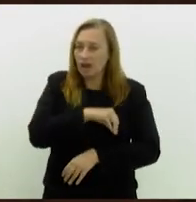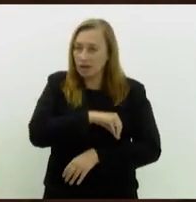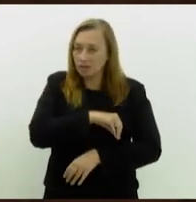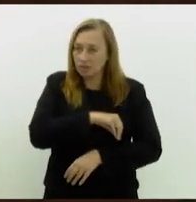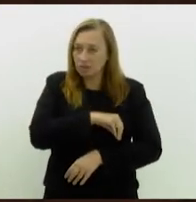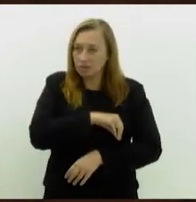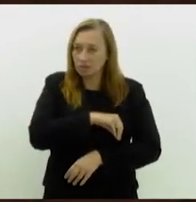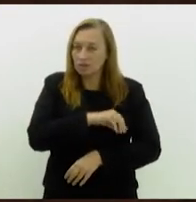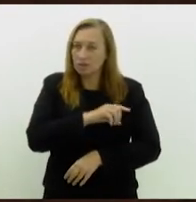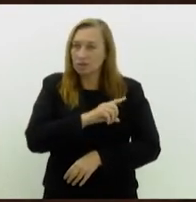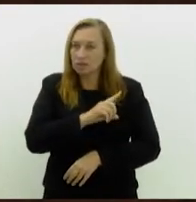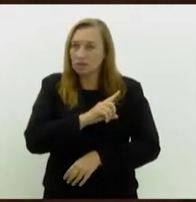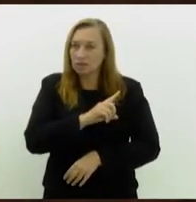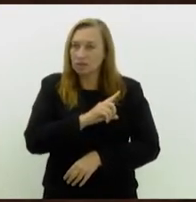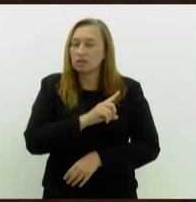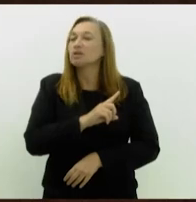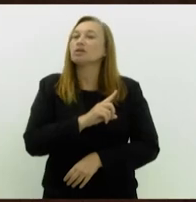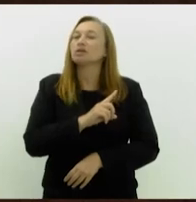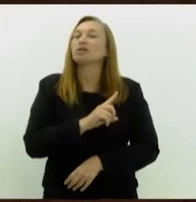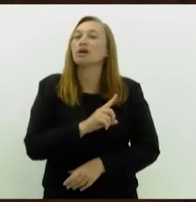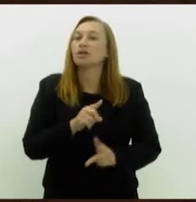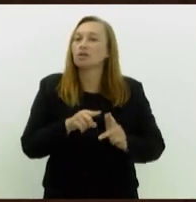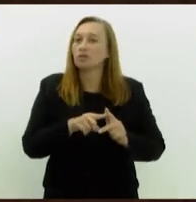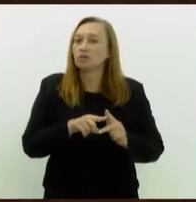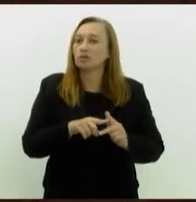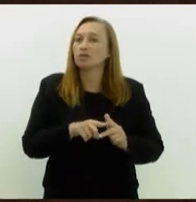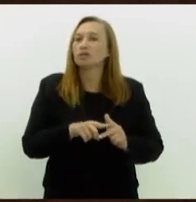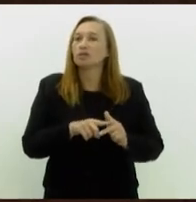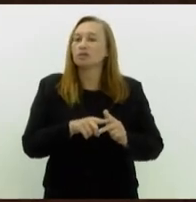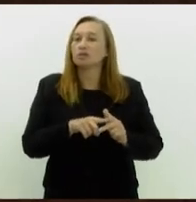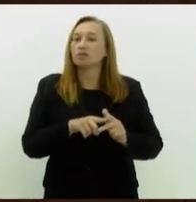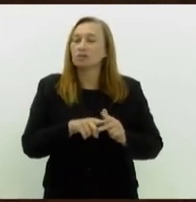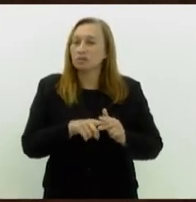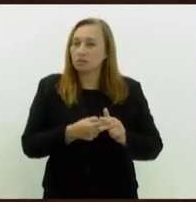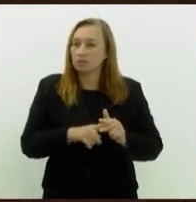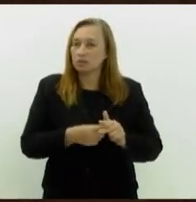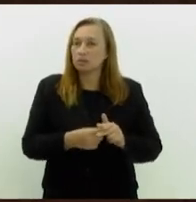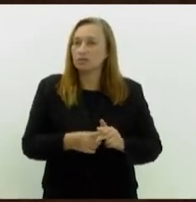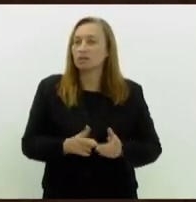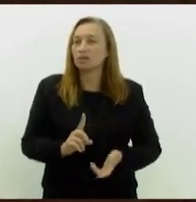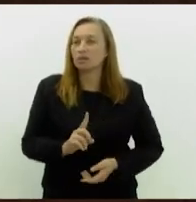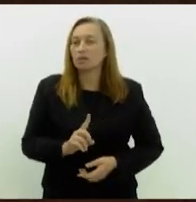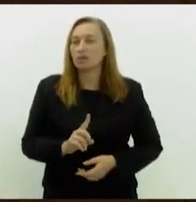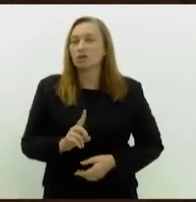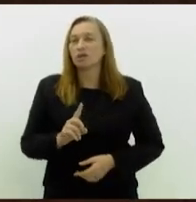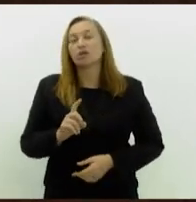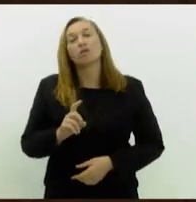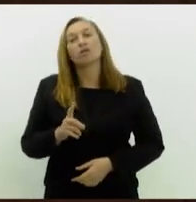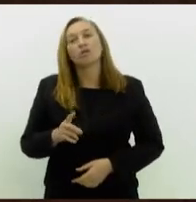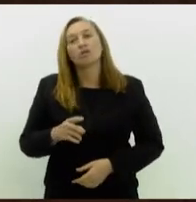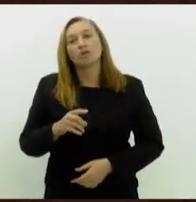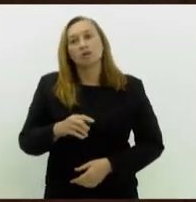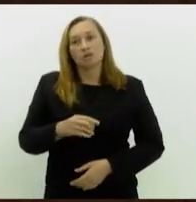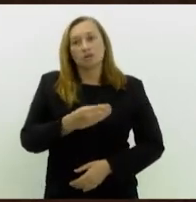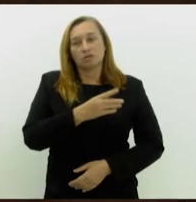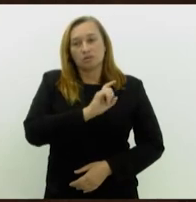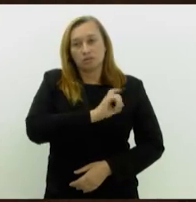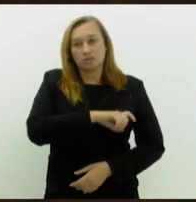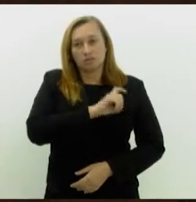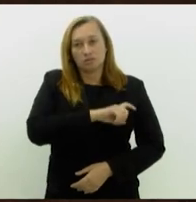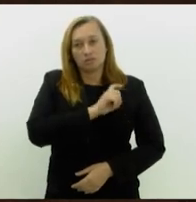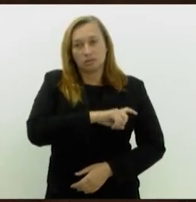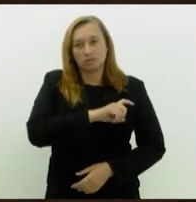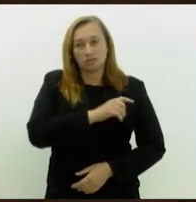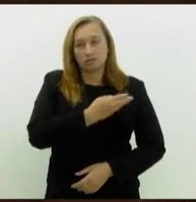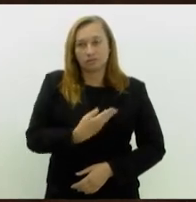perdas de recomposição pelo contrário que o governador largue de ser covarde e Garanta aquilo que que se